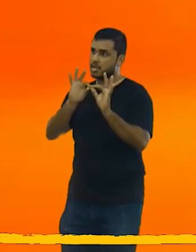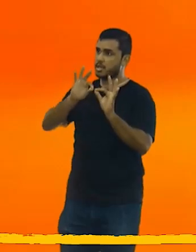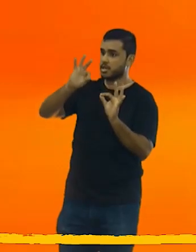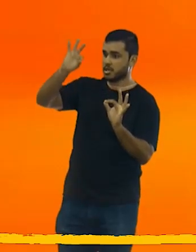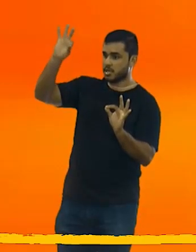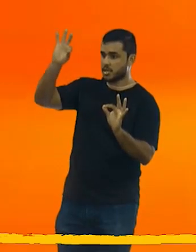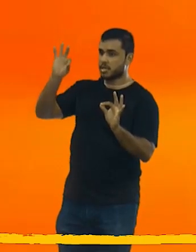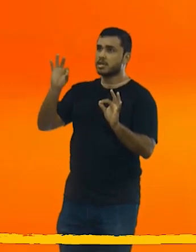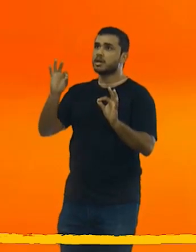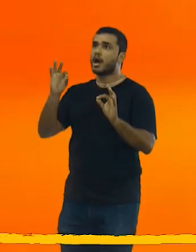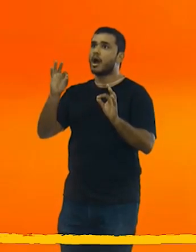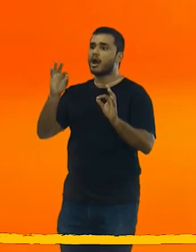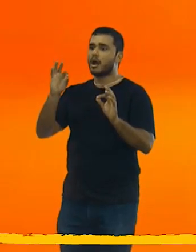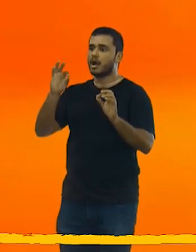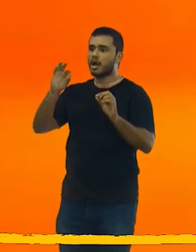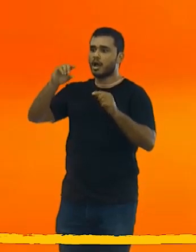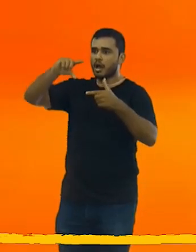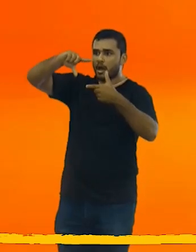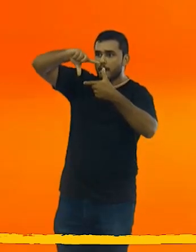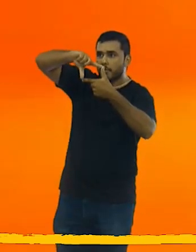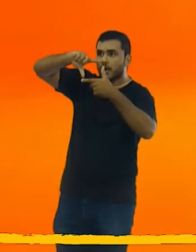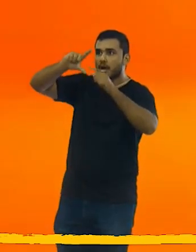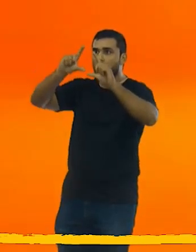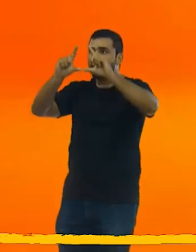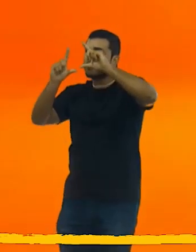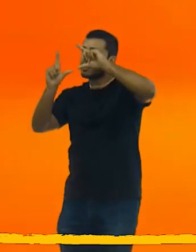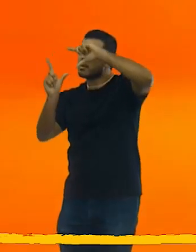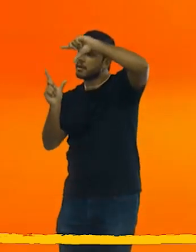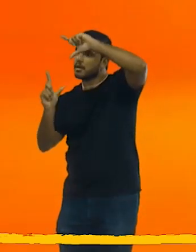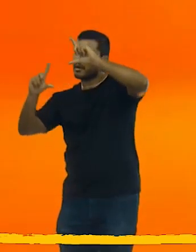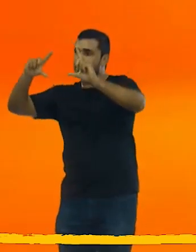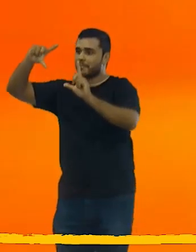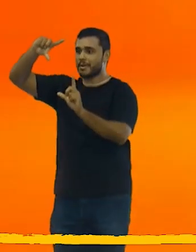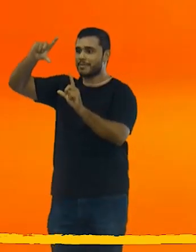Geometrização. Principal nome,